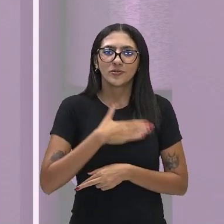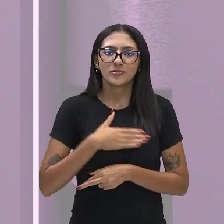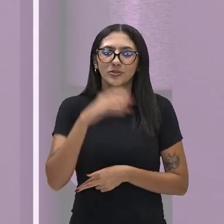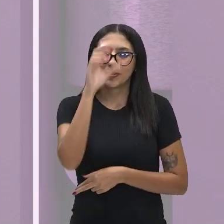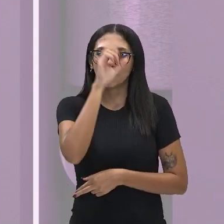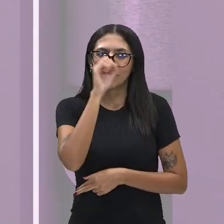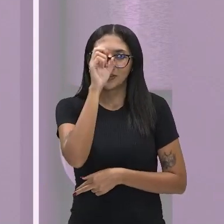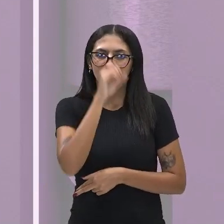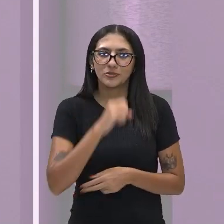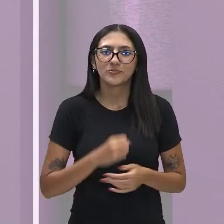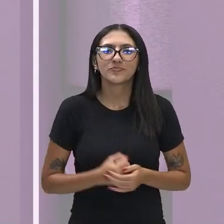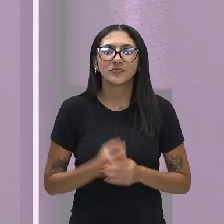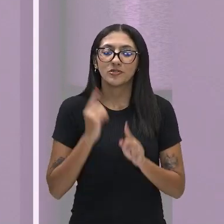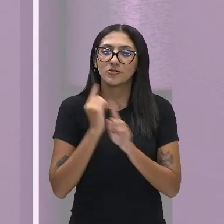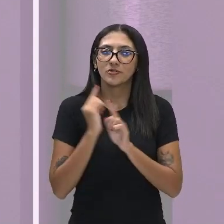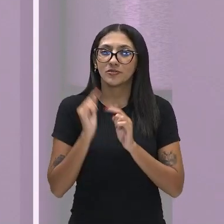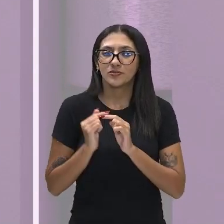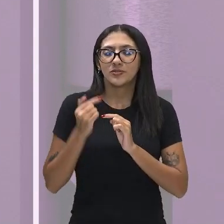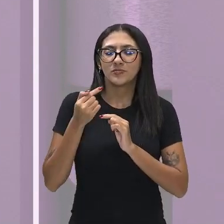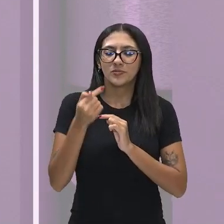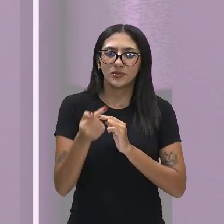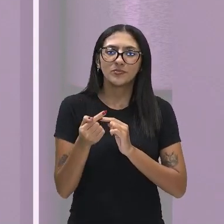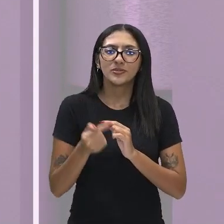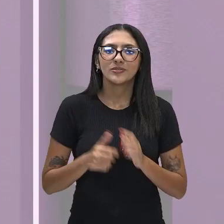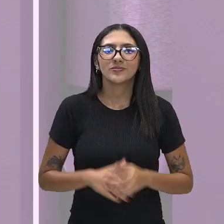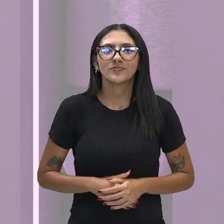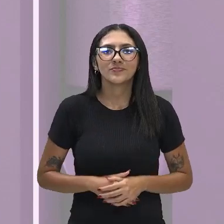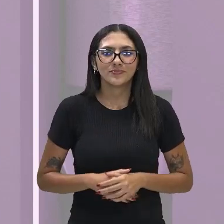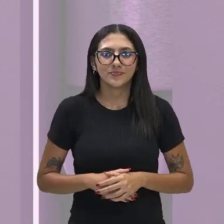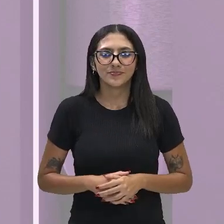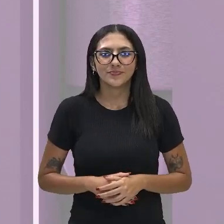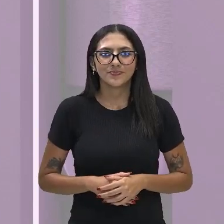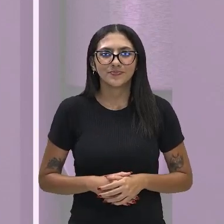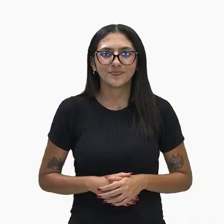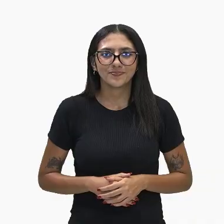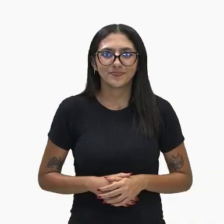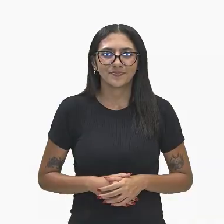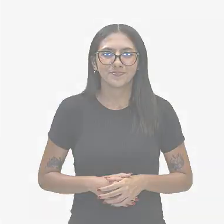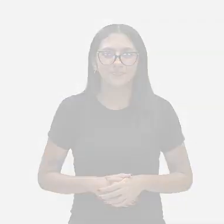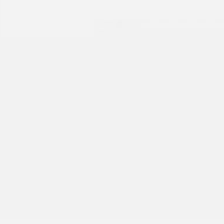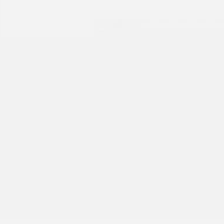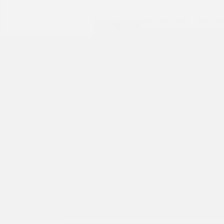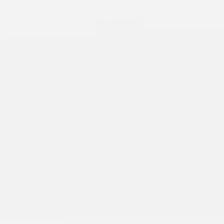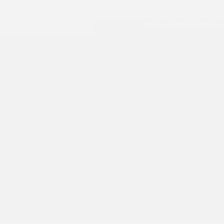e aprendido e encontro vocês aqui numa próxima oportunidade. Até mais!